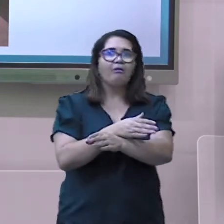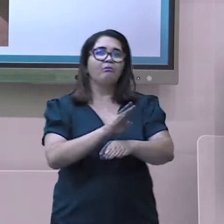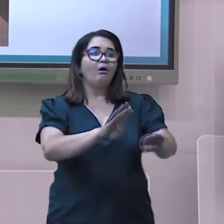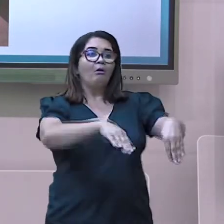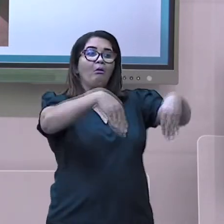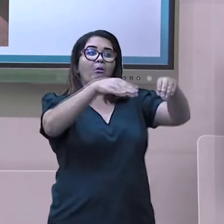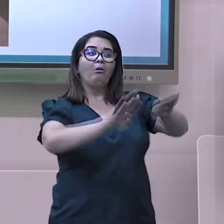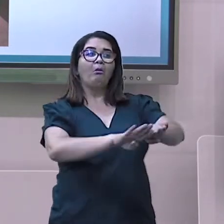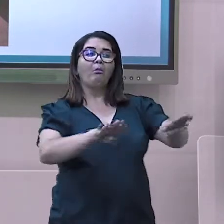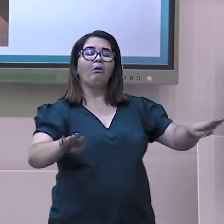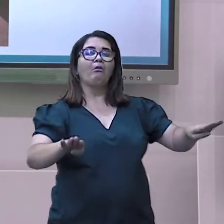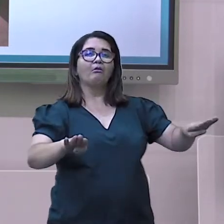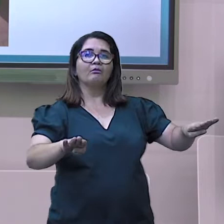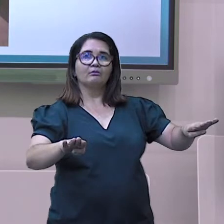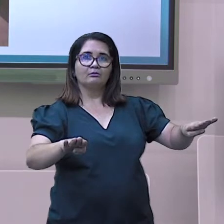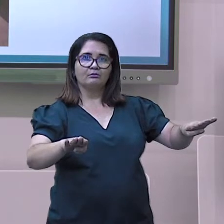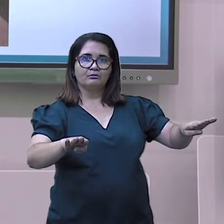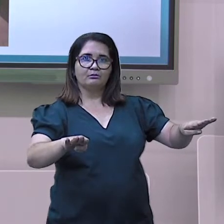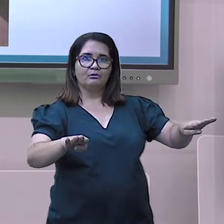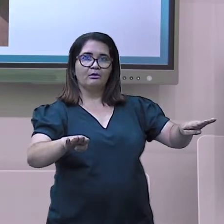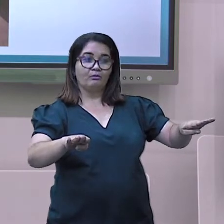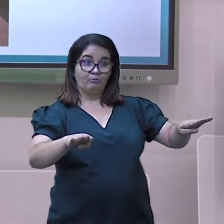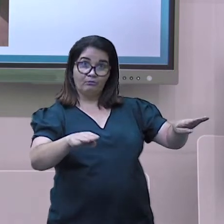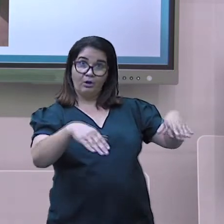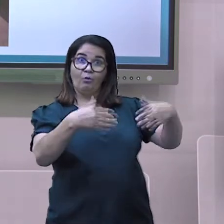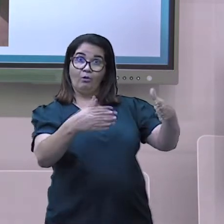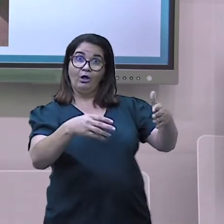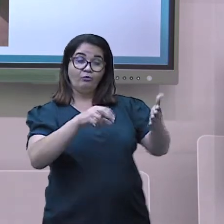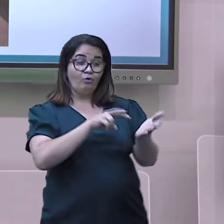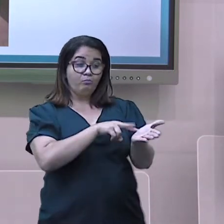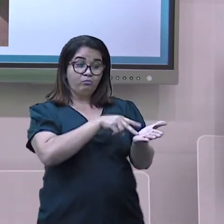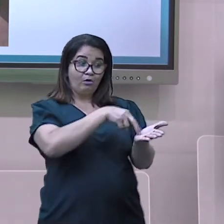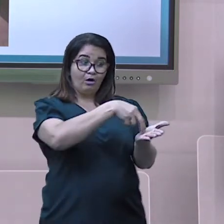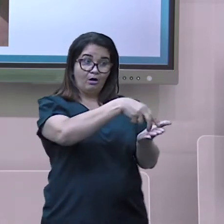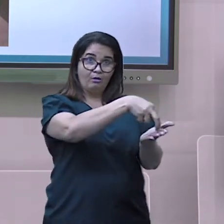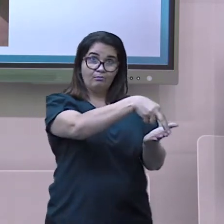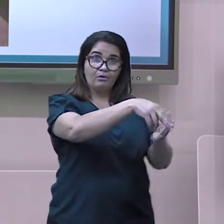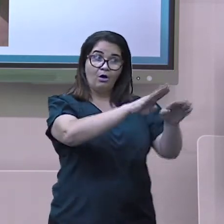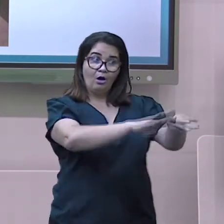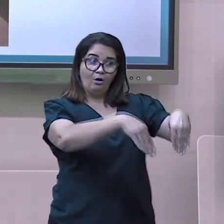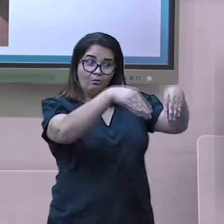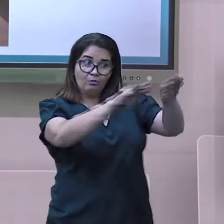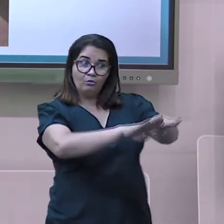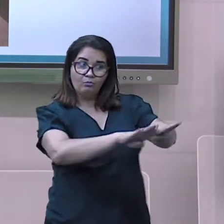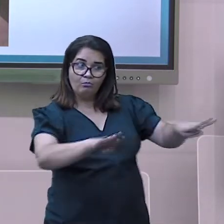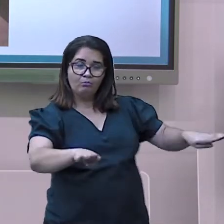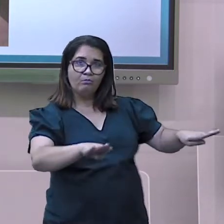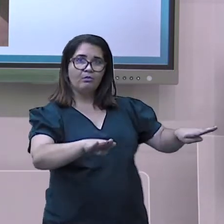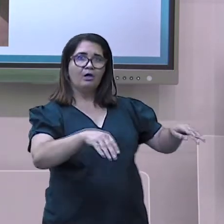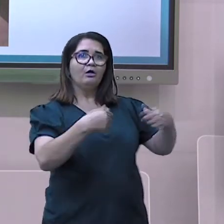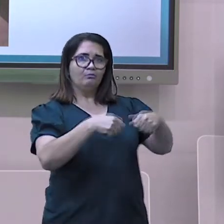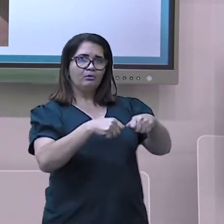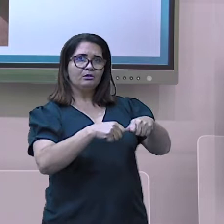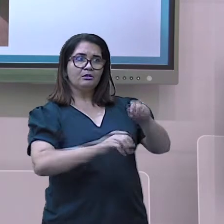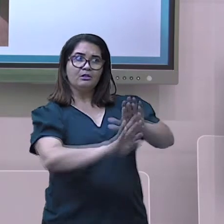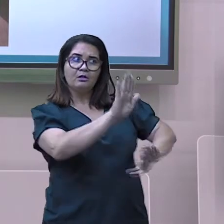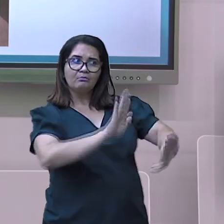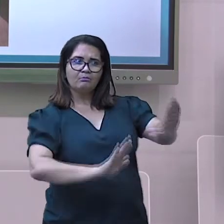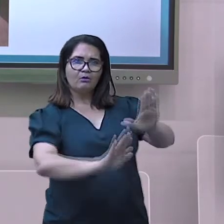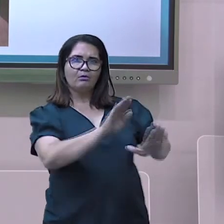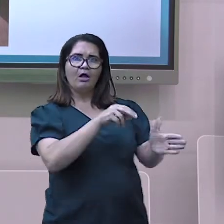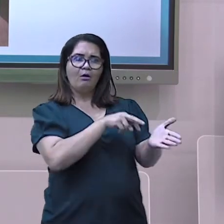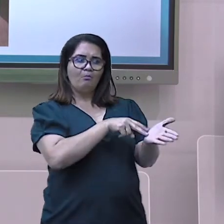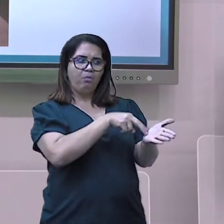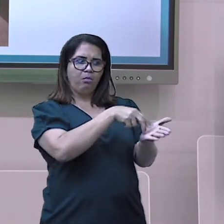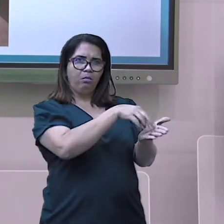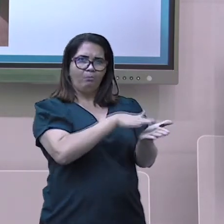não tem antiderrapante. E aí você não está preparado para a queda. Então, quando você não está preparado para a queda, você não consegue nem